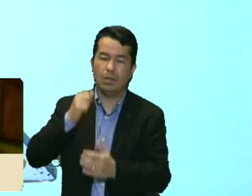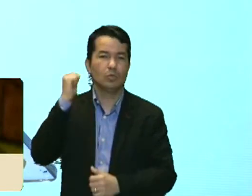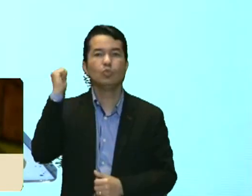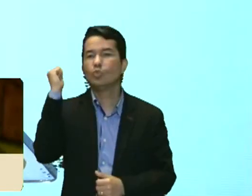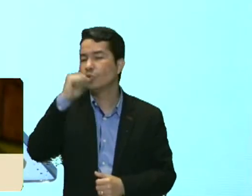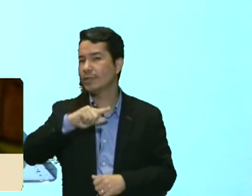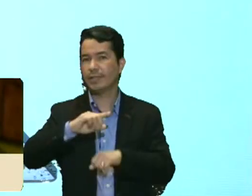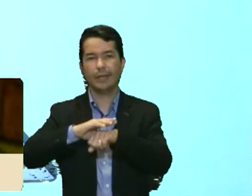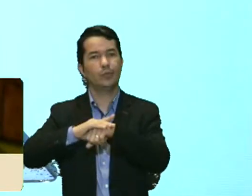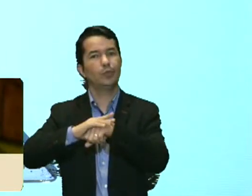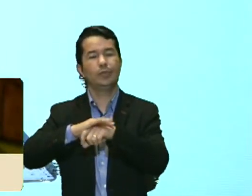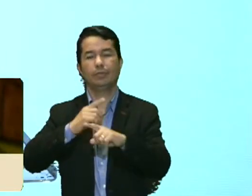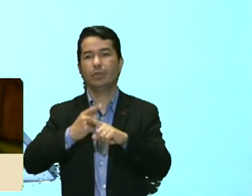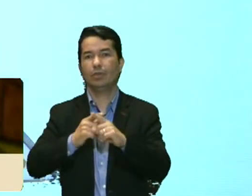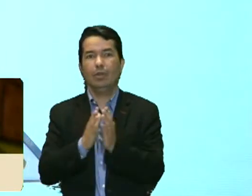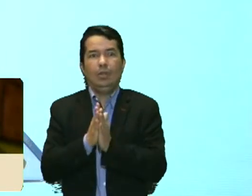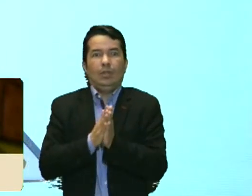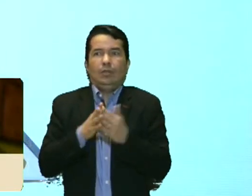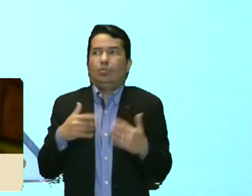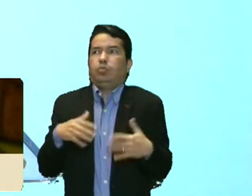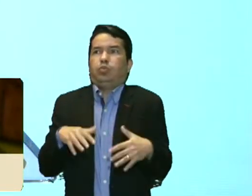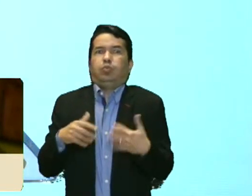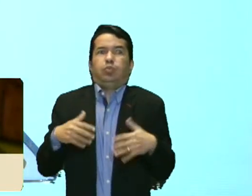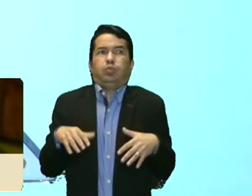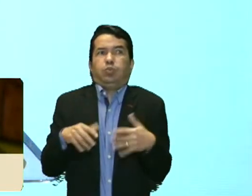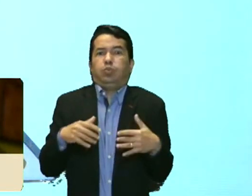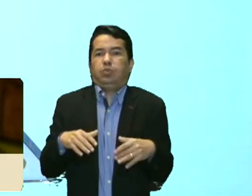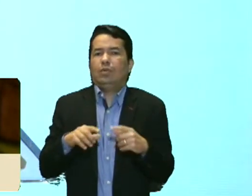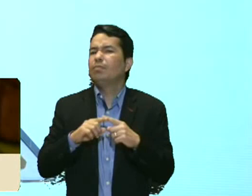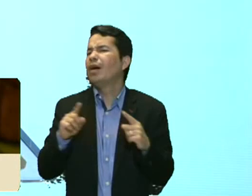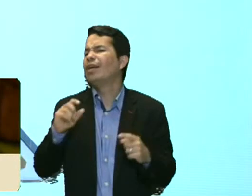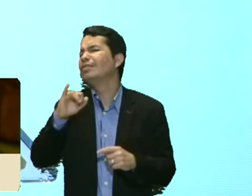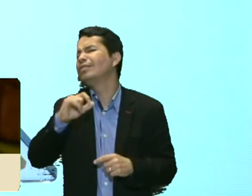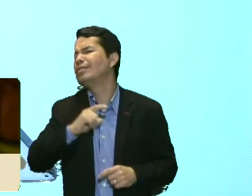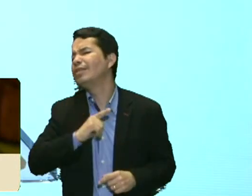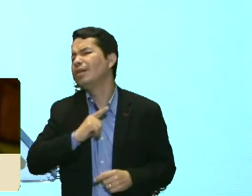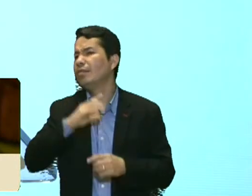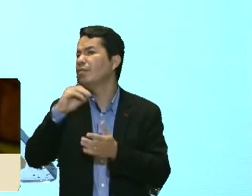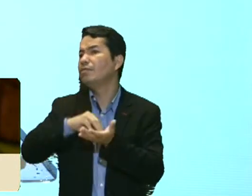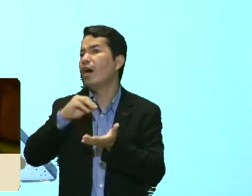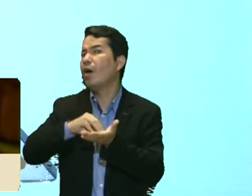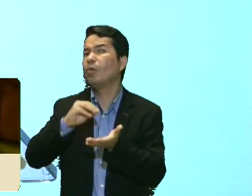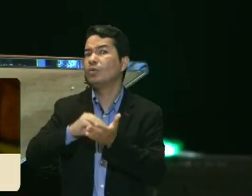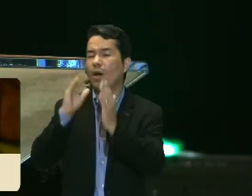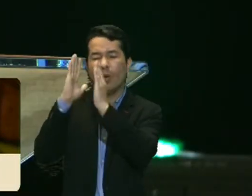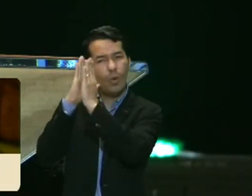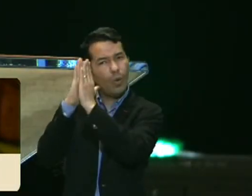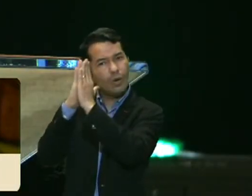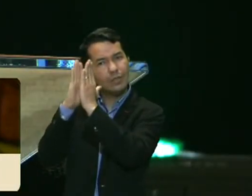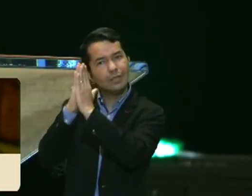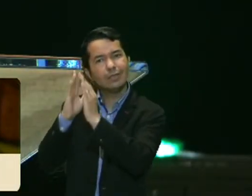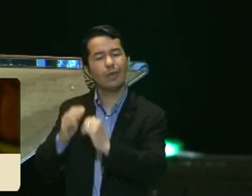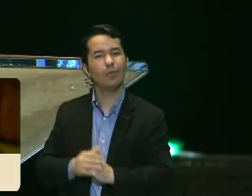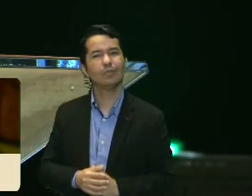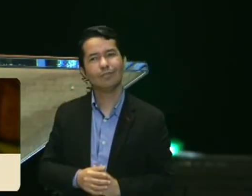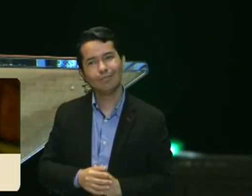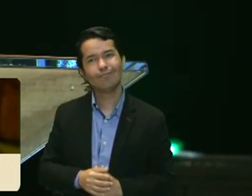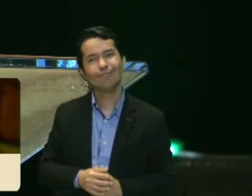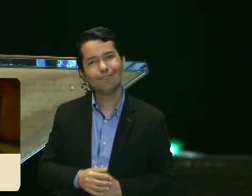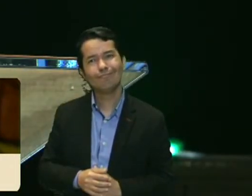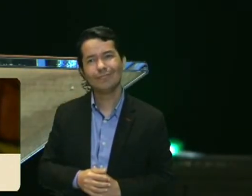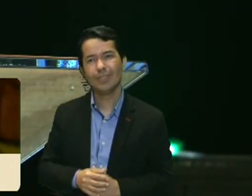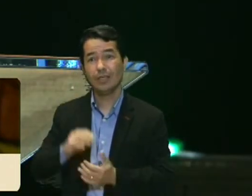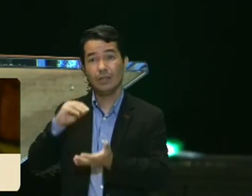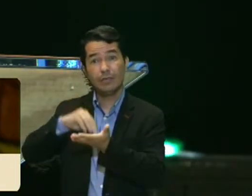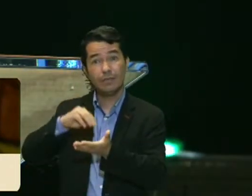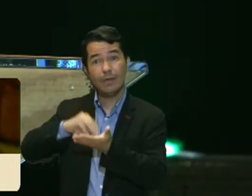Agora você imagina quando essa ansiedade ocupa o lugar na nossa vida, nos tempos que nós deveríamos ter em